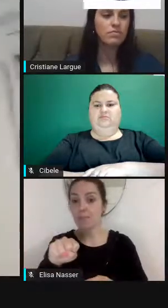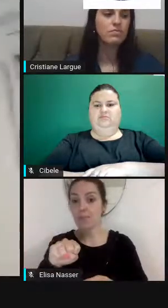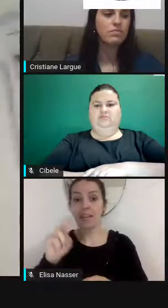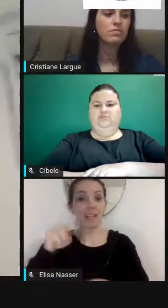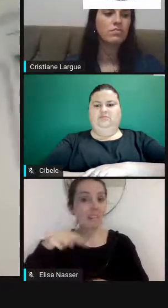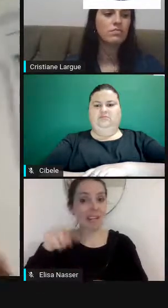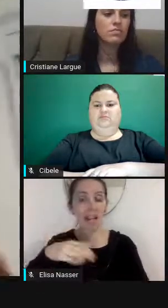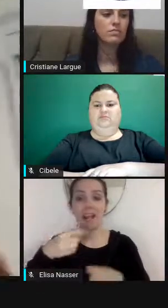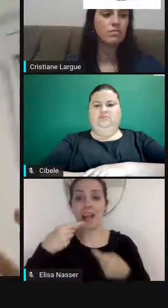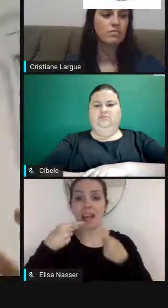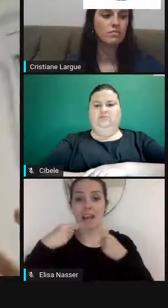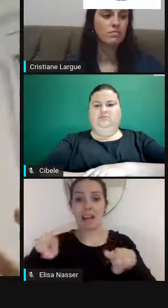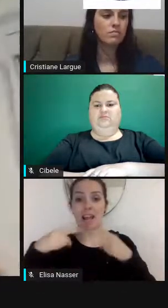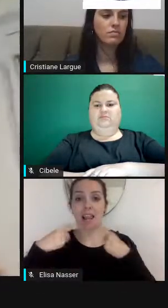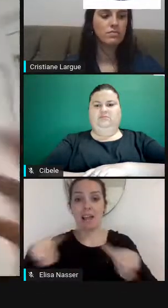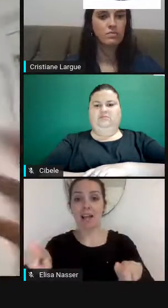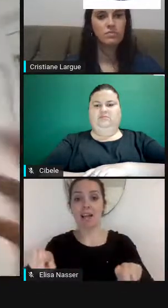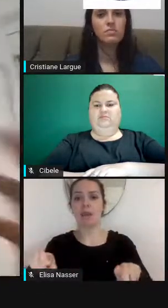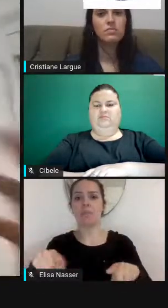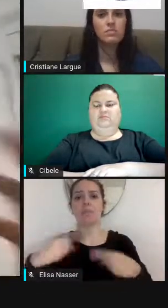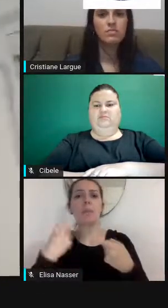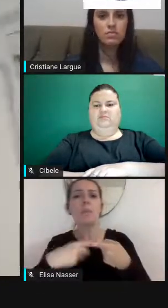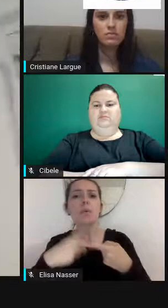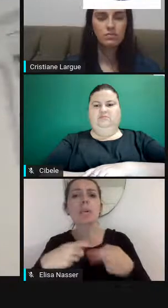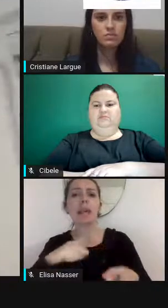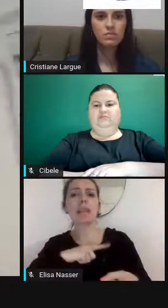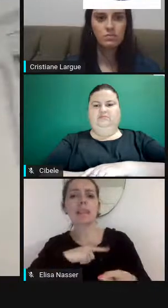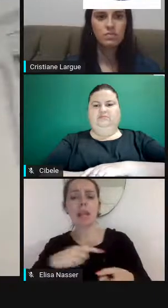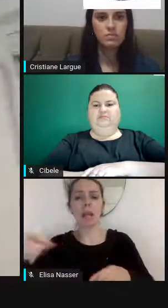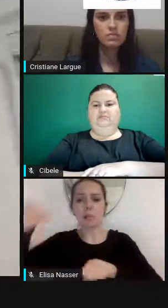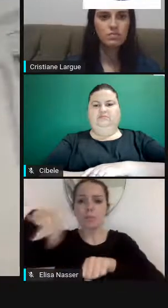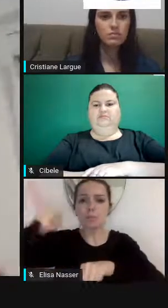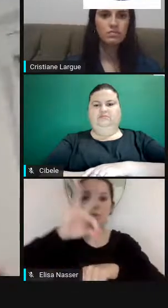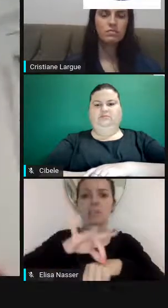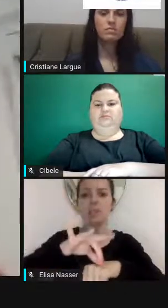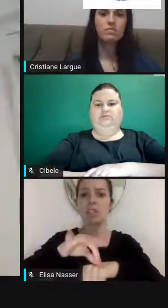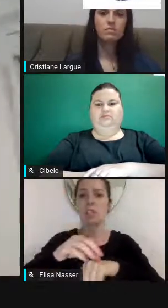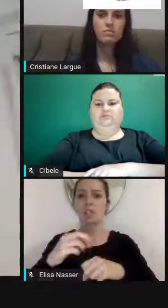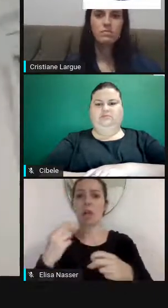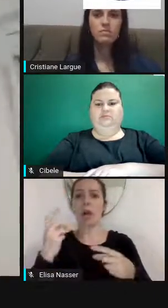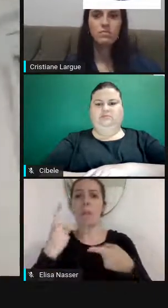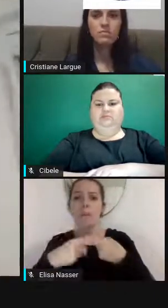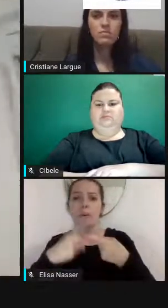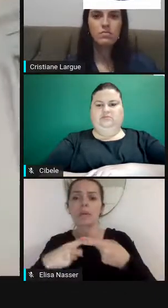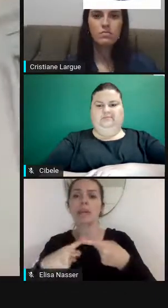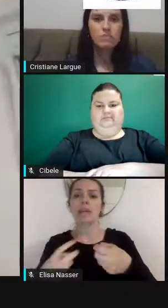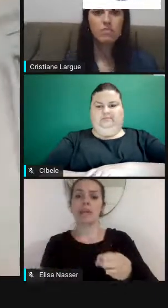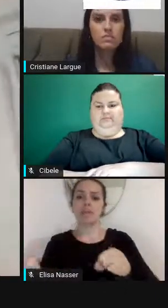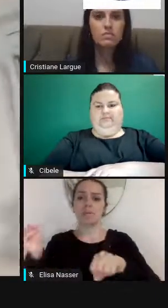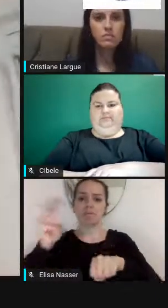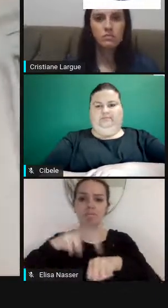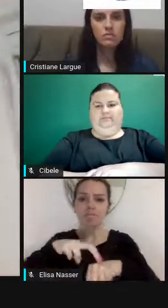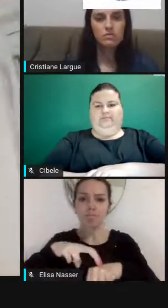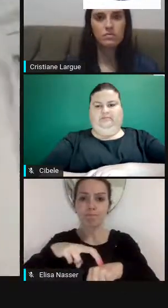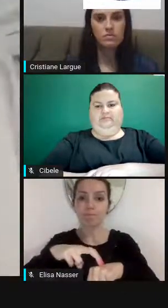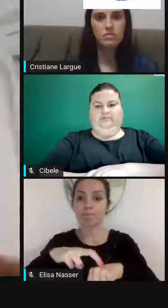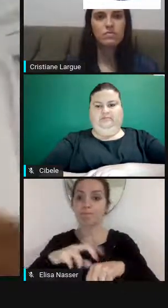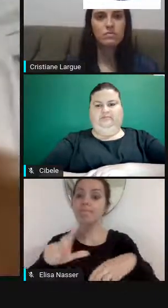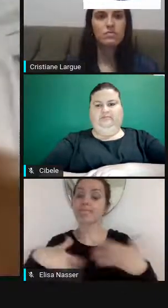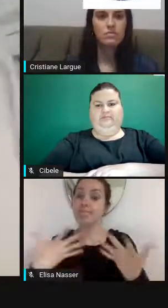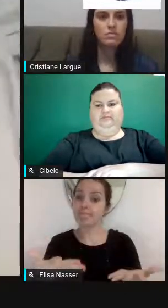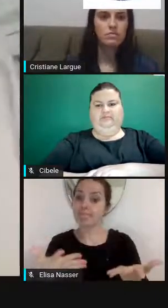questiona no porque está aparecendo mosquito porque está aparecendo escorpião e muitas vezes quando a gente não tem um profissional